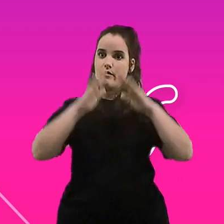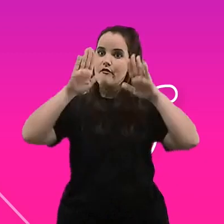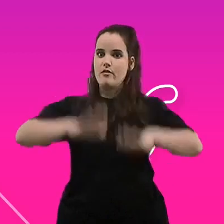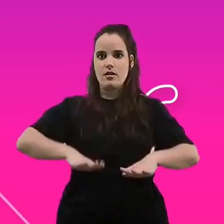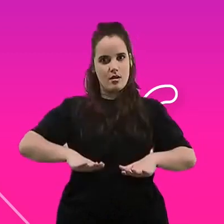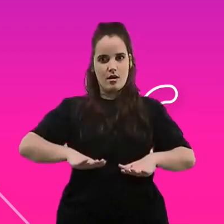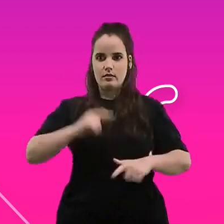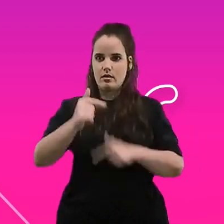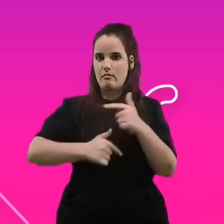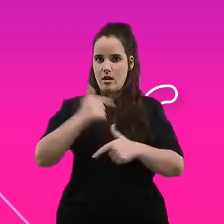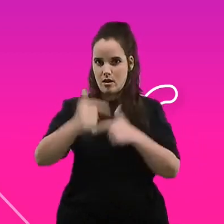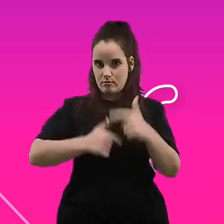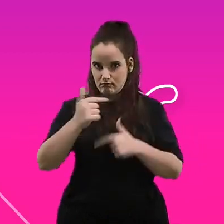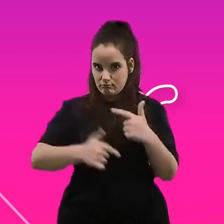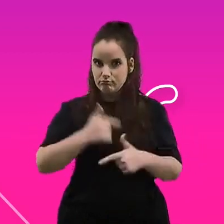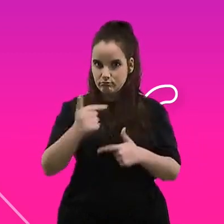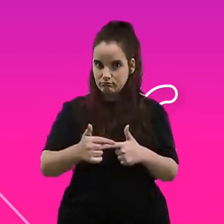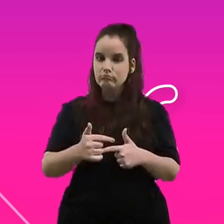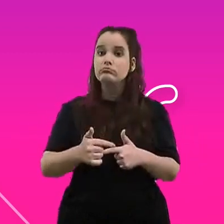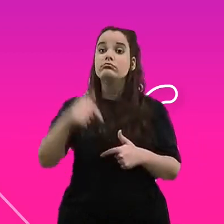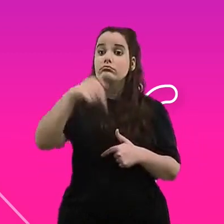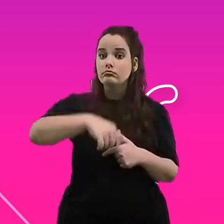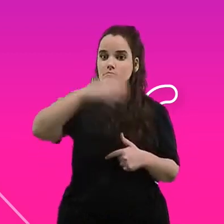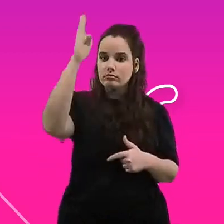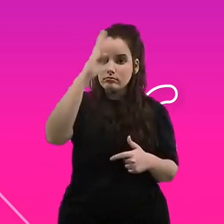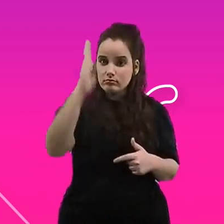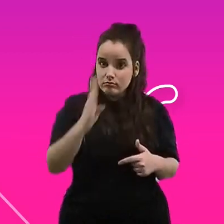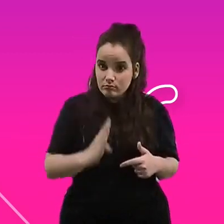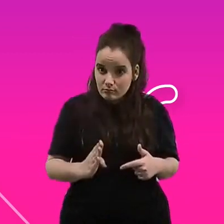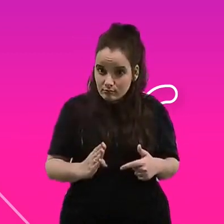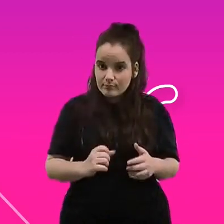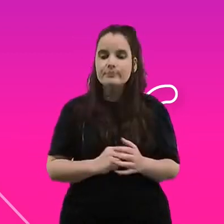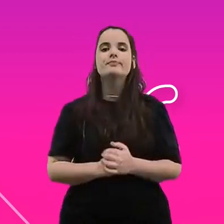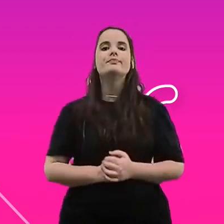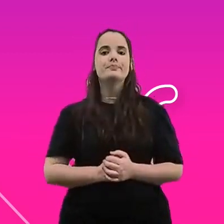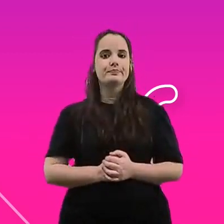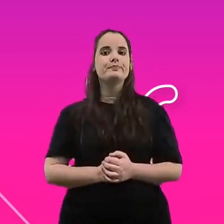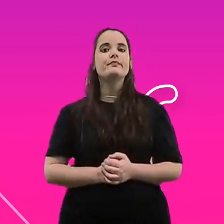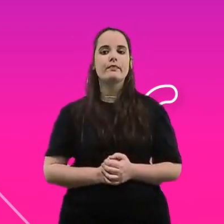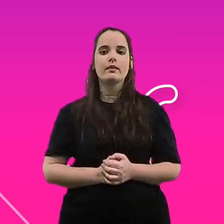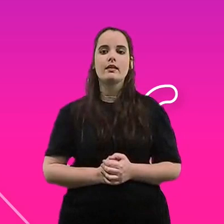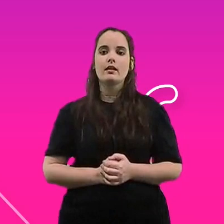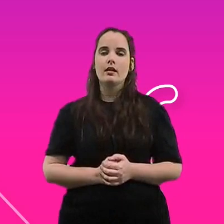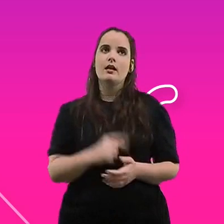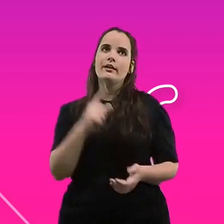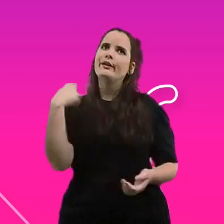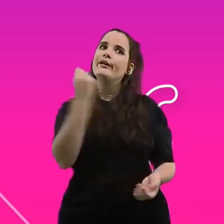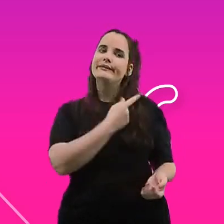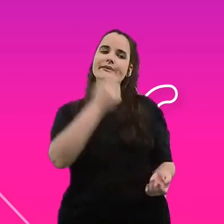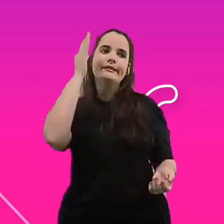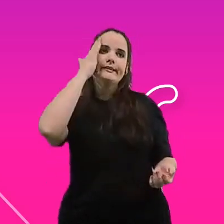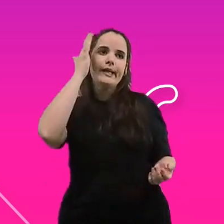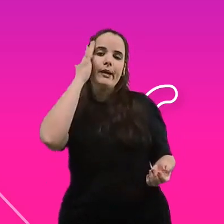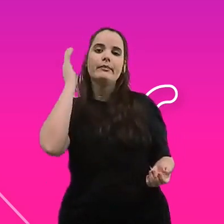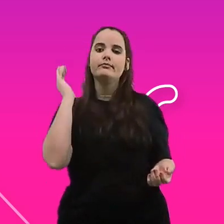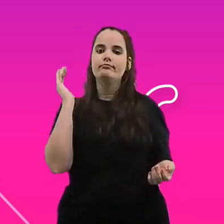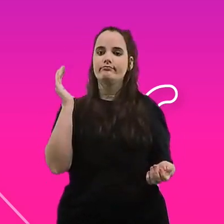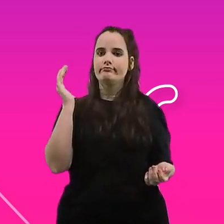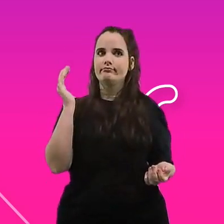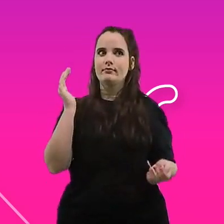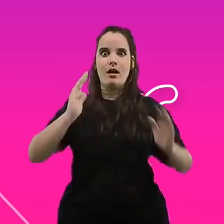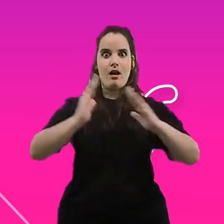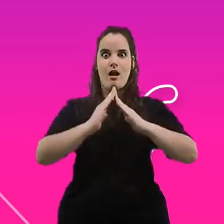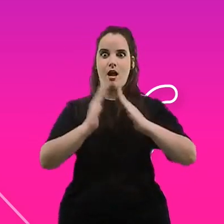falando da perspectiva do Brasil. E nesse momento único, né, que enfim, os brasileiros começaram a se ver dentro de casa,